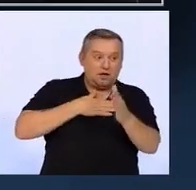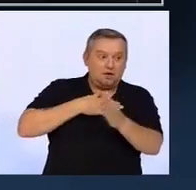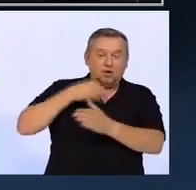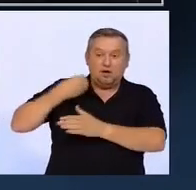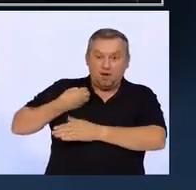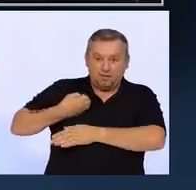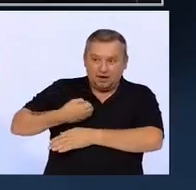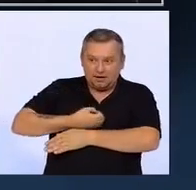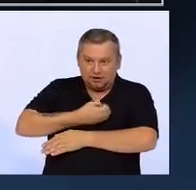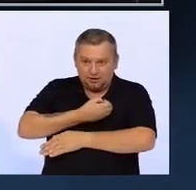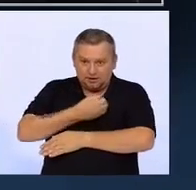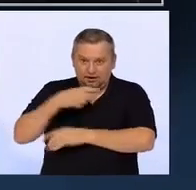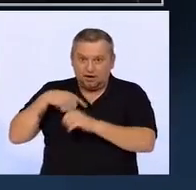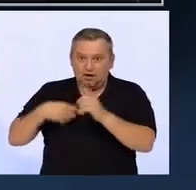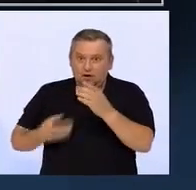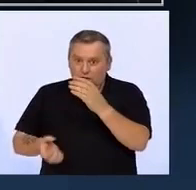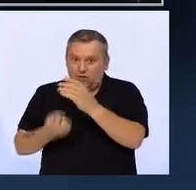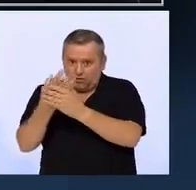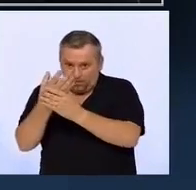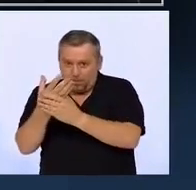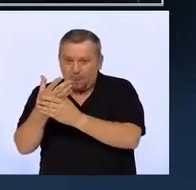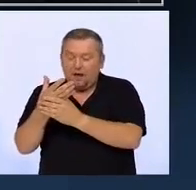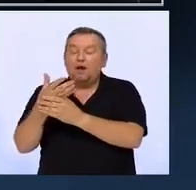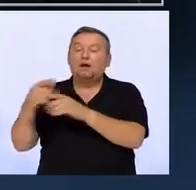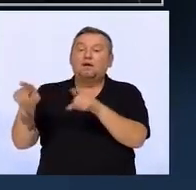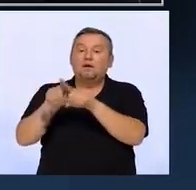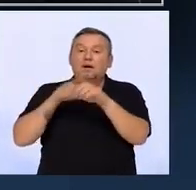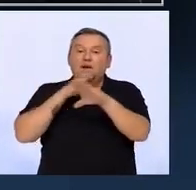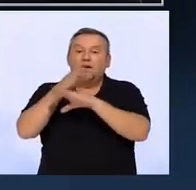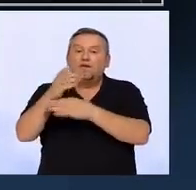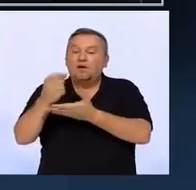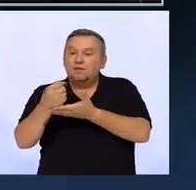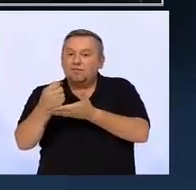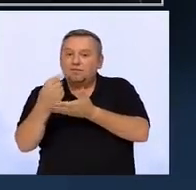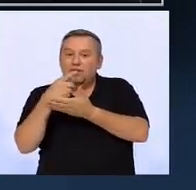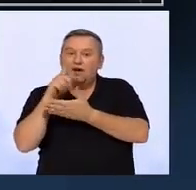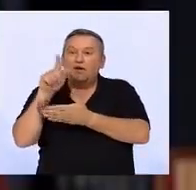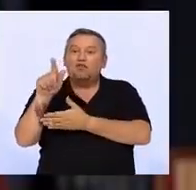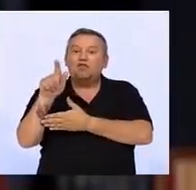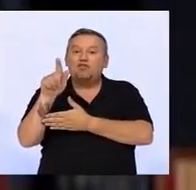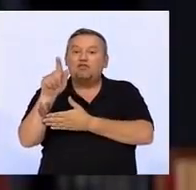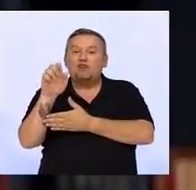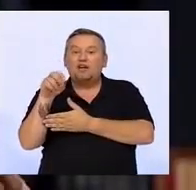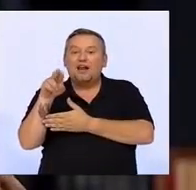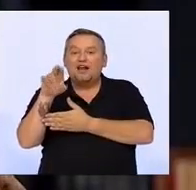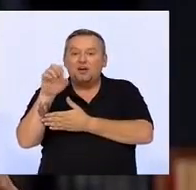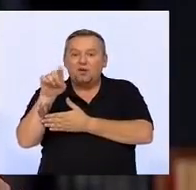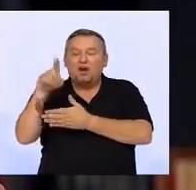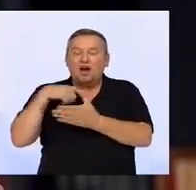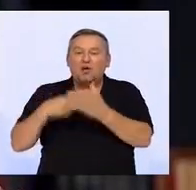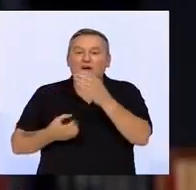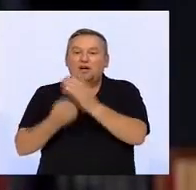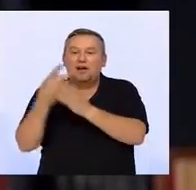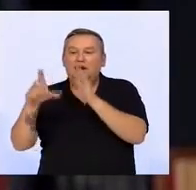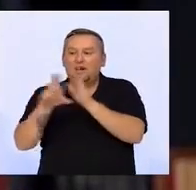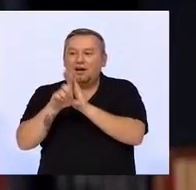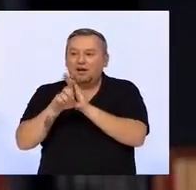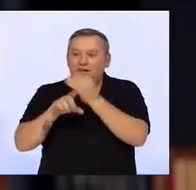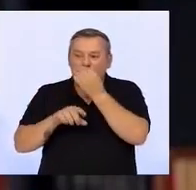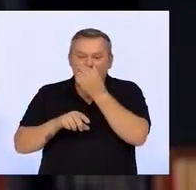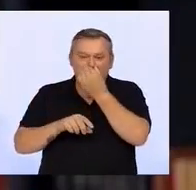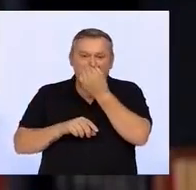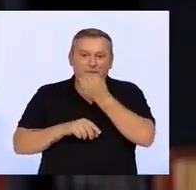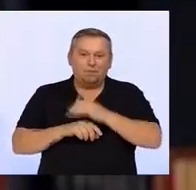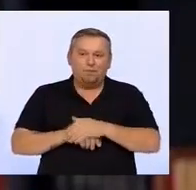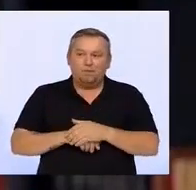eu sou autor da lei do medicamento genérico. Toda vez que você entrar na farmácia e ver aquele Gzinho... O senhor quebra essa patente? Foi ontem, que dia foi